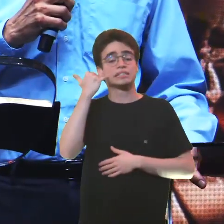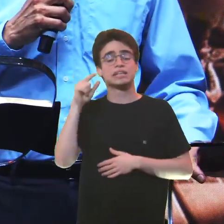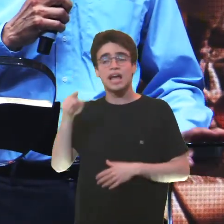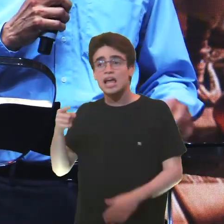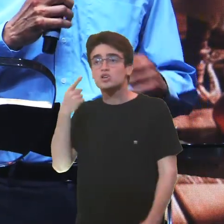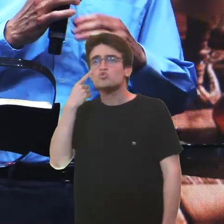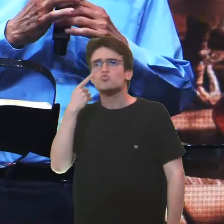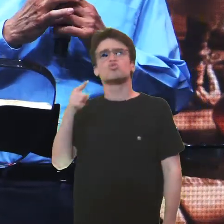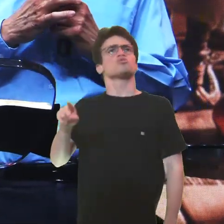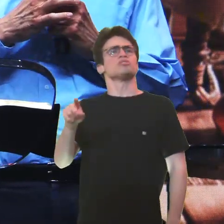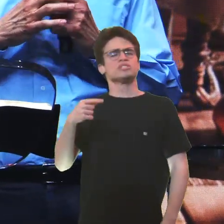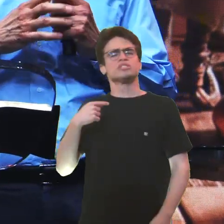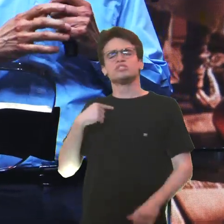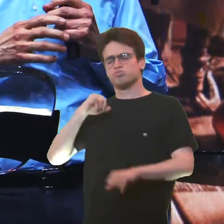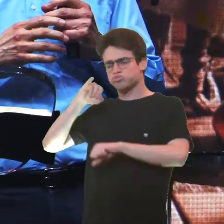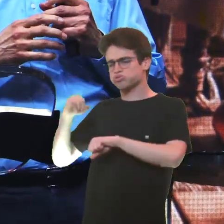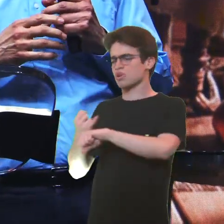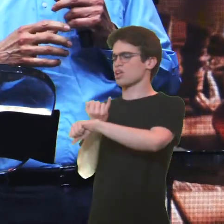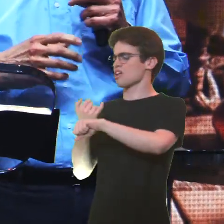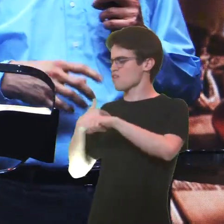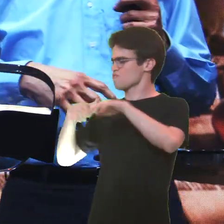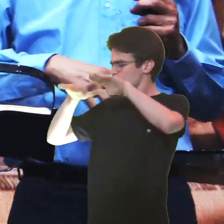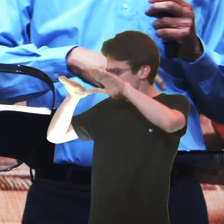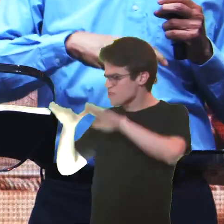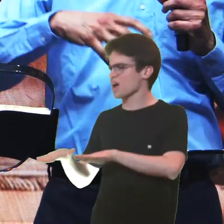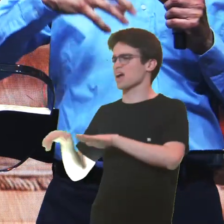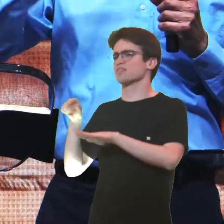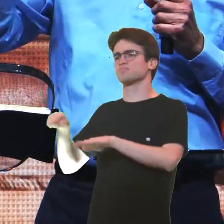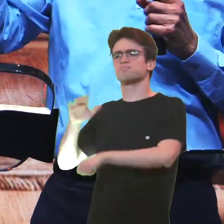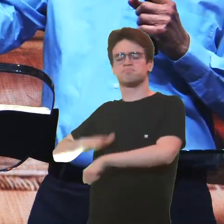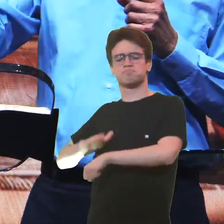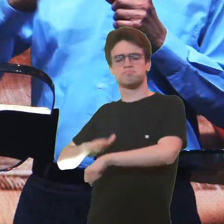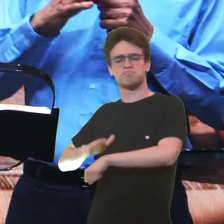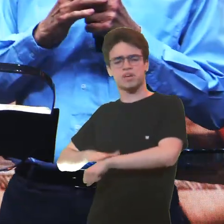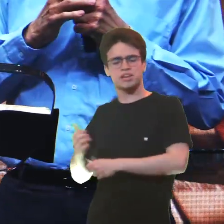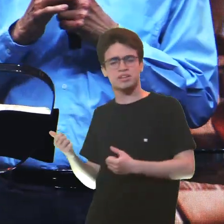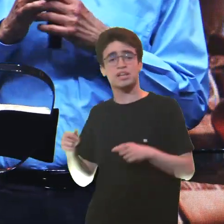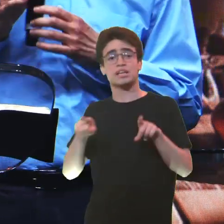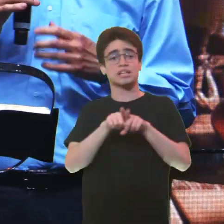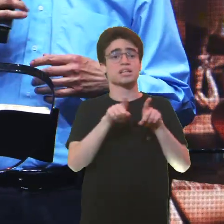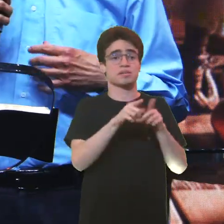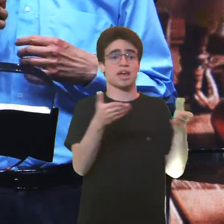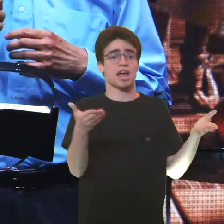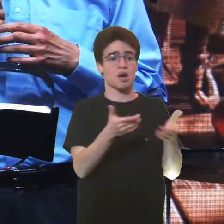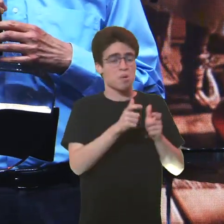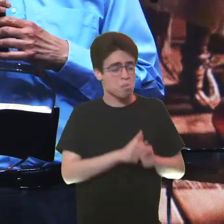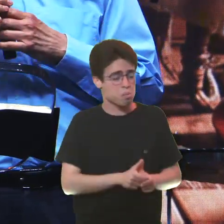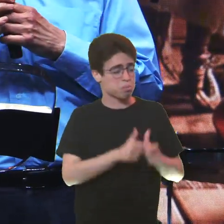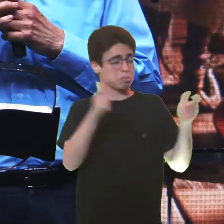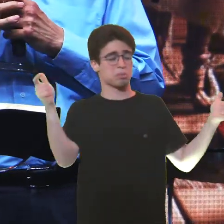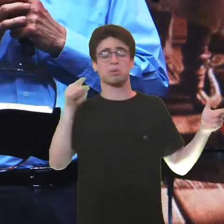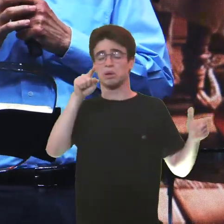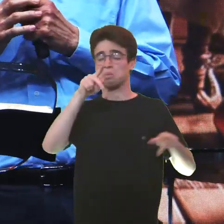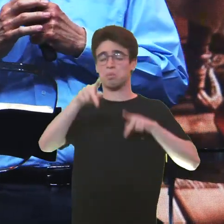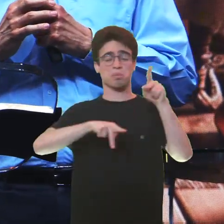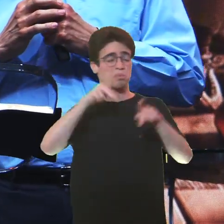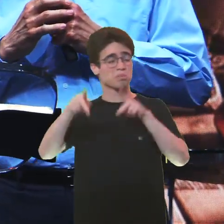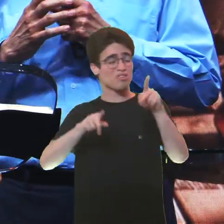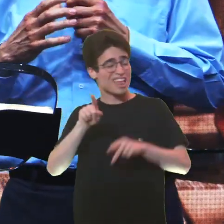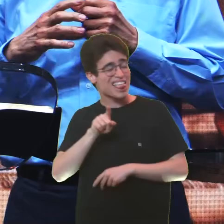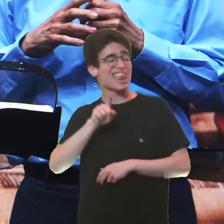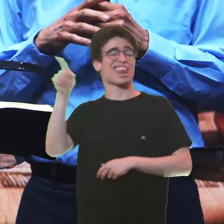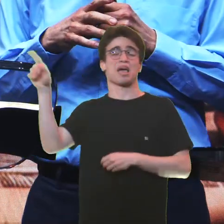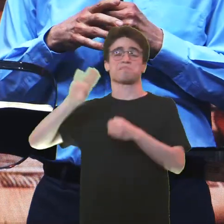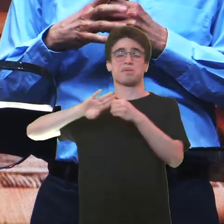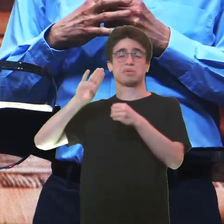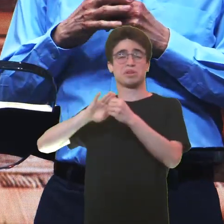Jeremias decidiu ficar em Jerusalém. y la mayor parte del pueblo estaba ahora prisionero en E Babilonia. agora a maior parte do povo estava